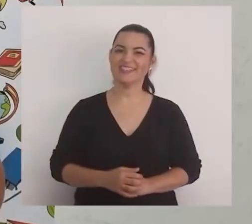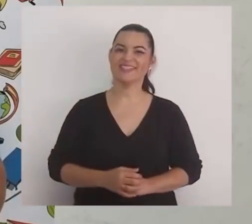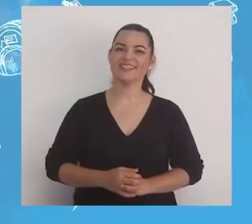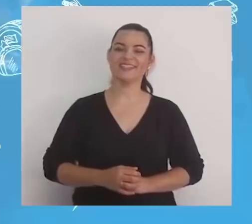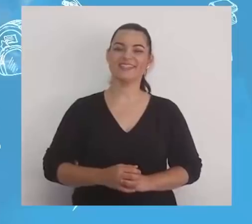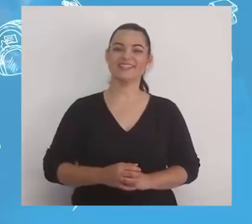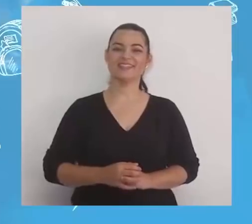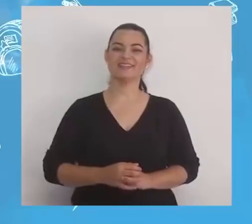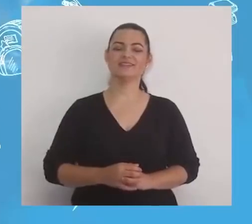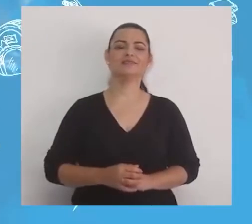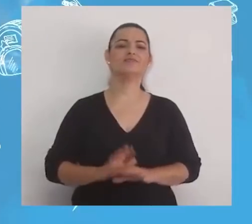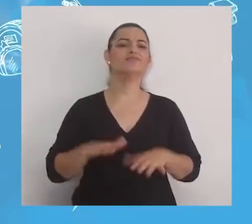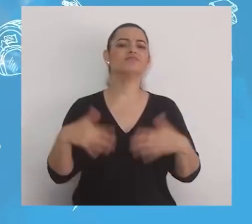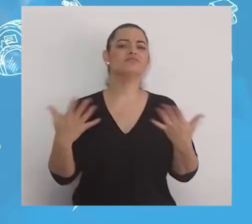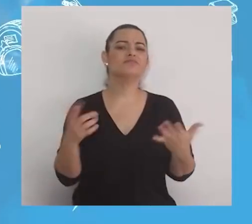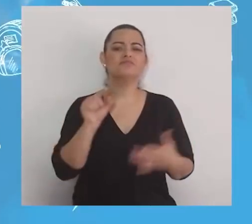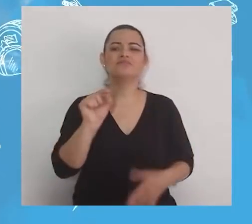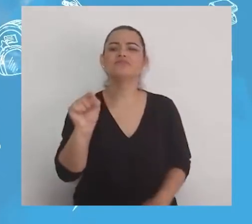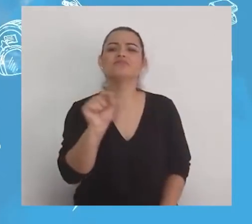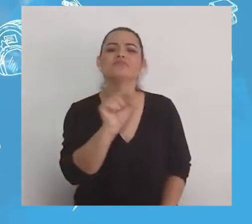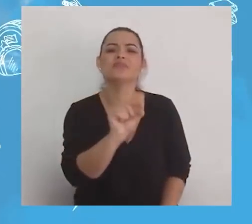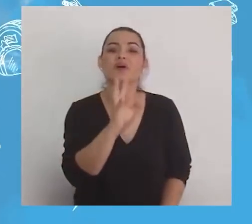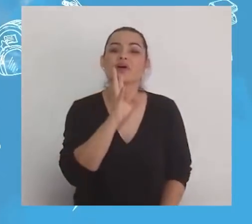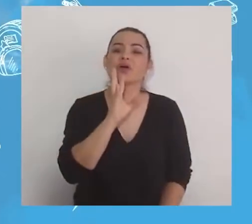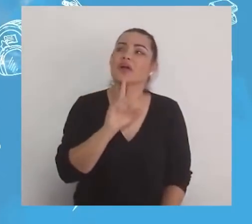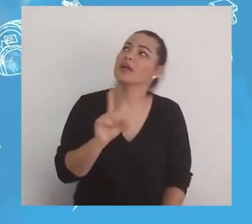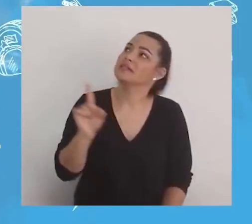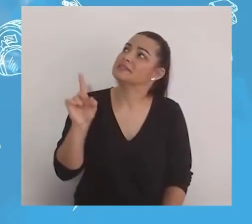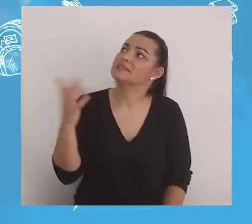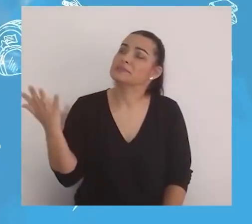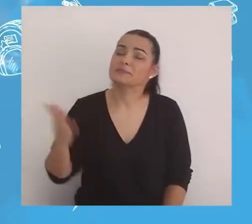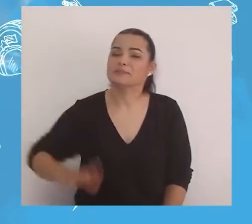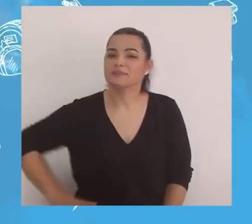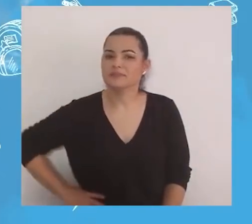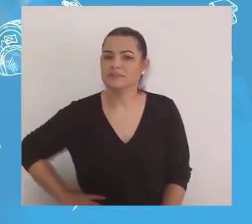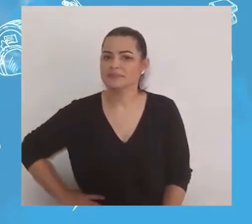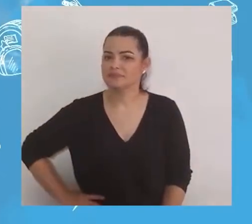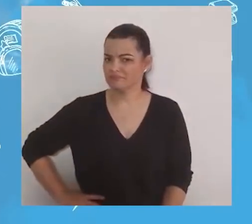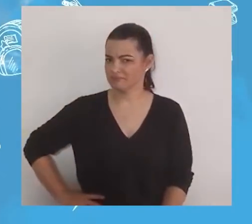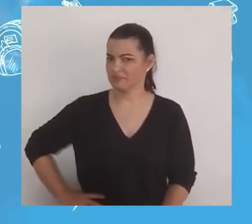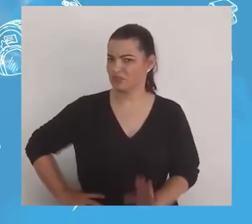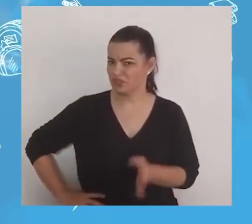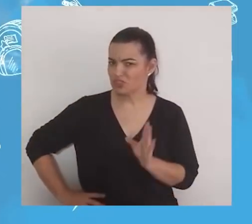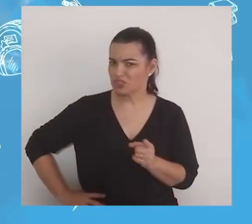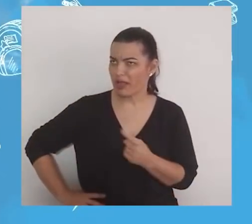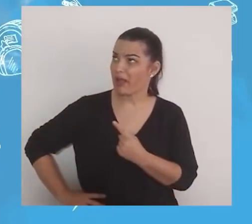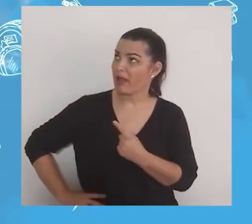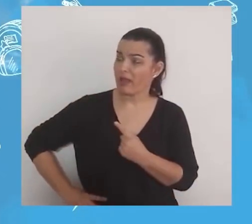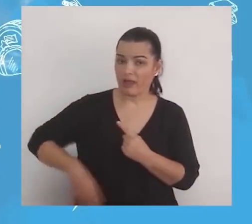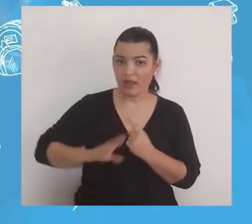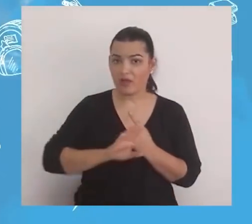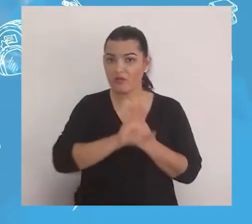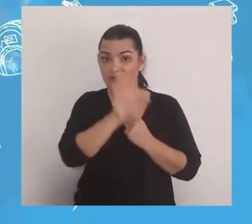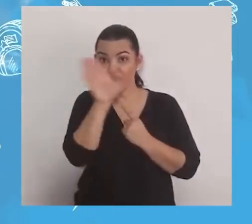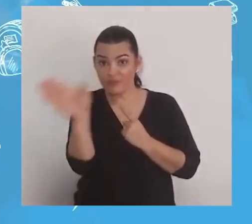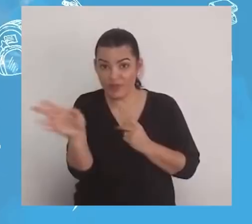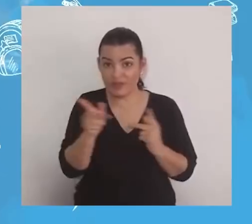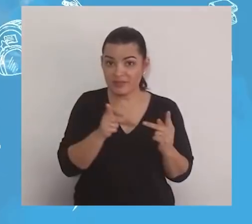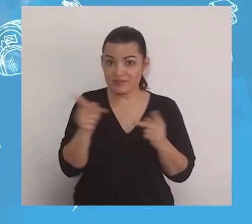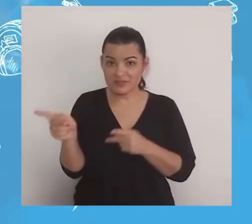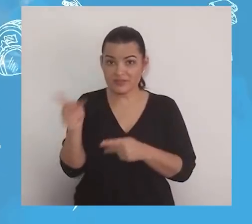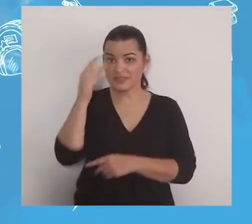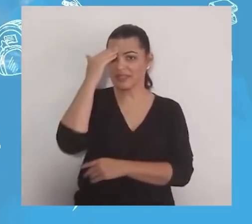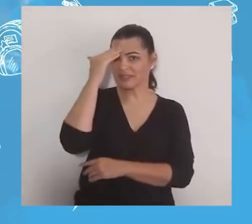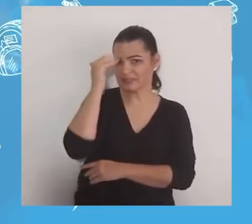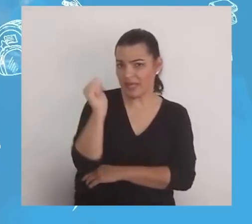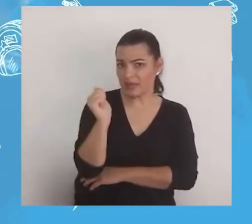Agora eu tenho outra proposta aqui rapidinho para mostrar a vocês. Quem topa um jogo da